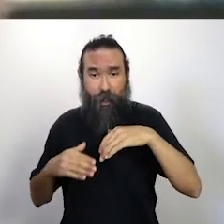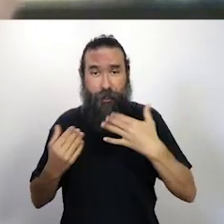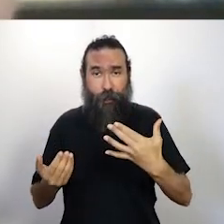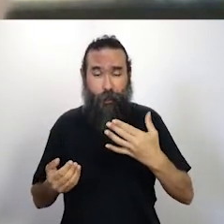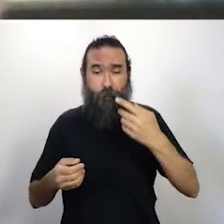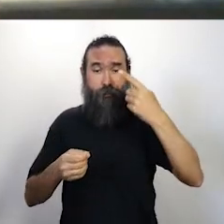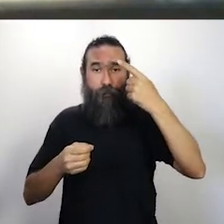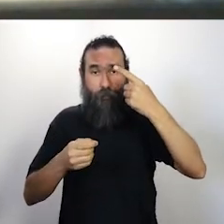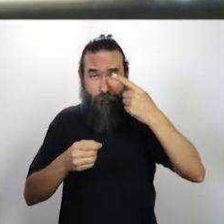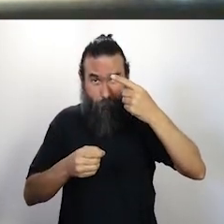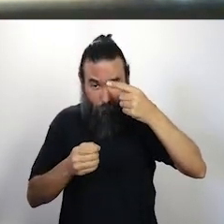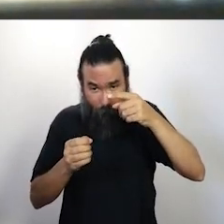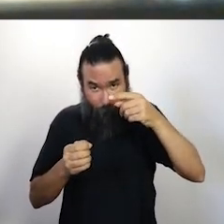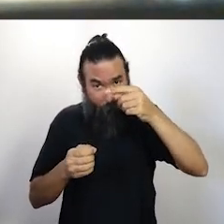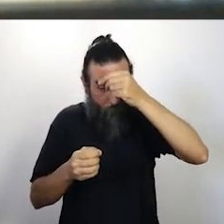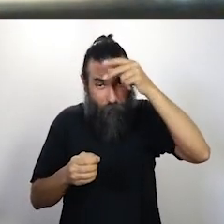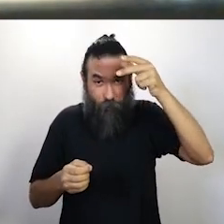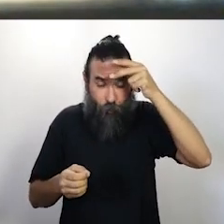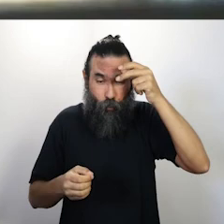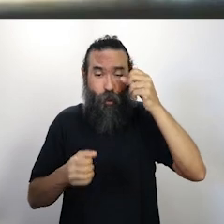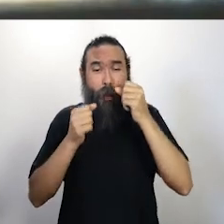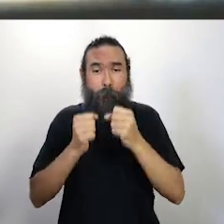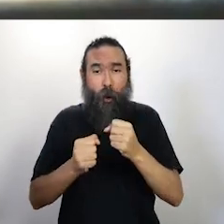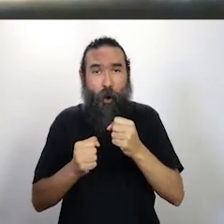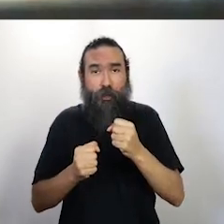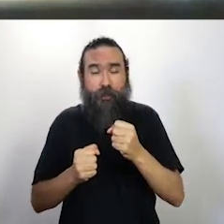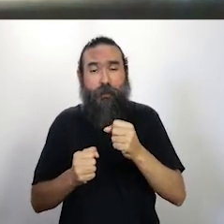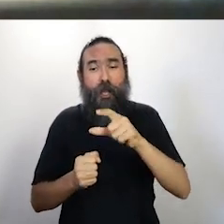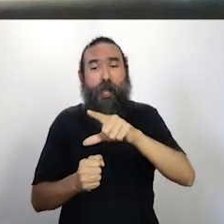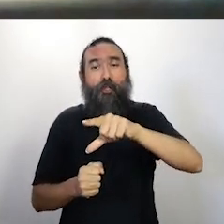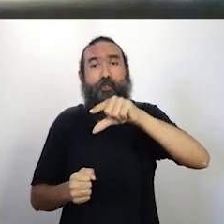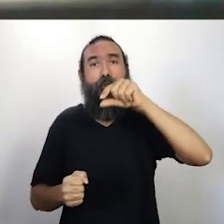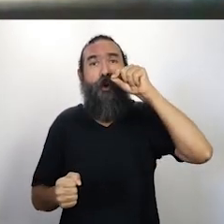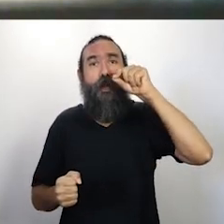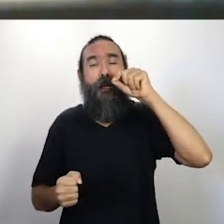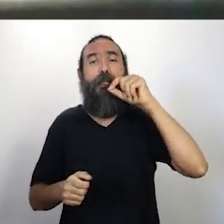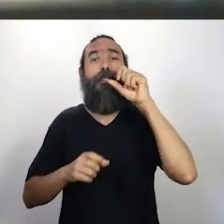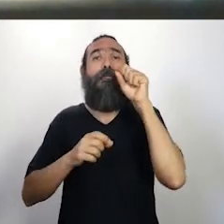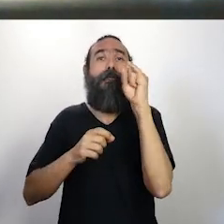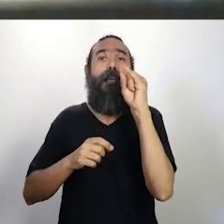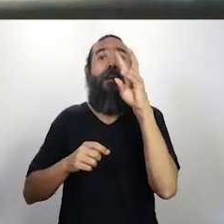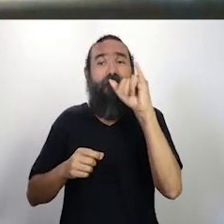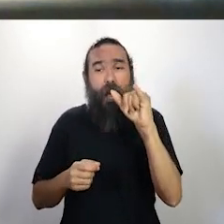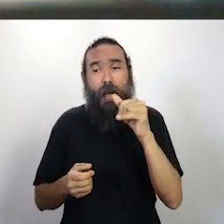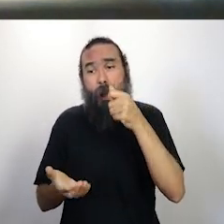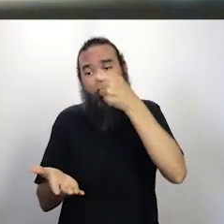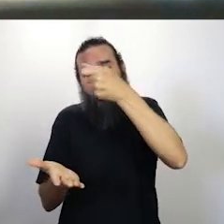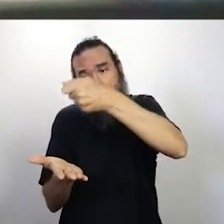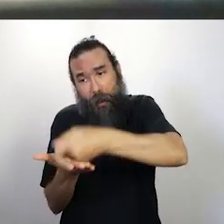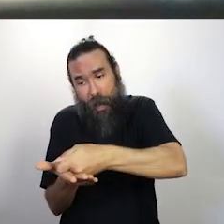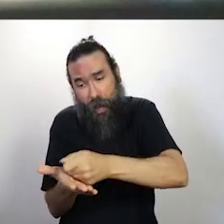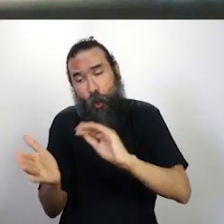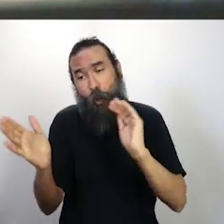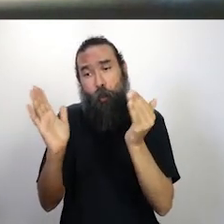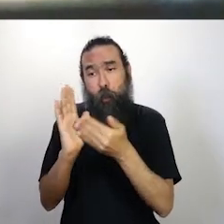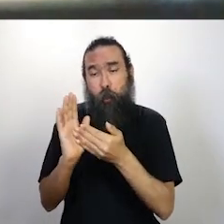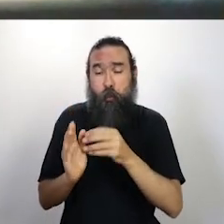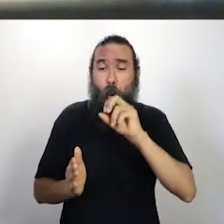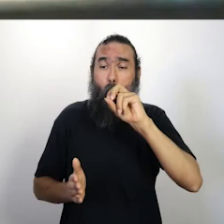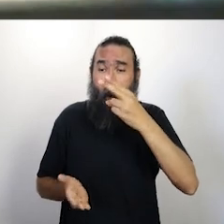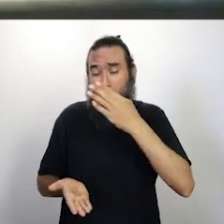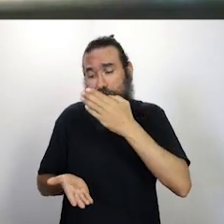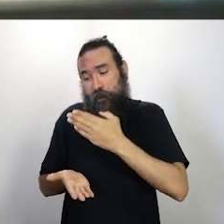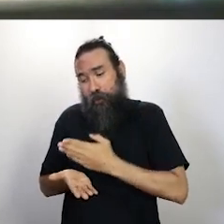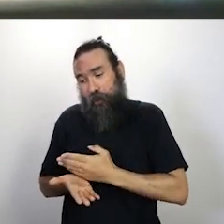uma mensalidade só de 10 mil considerando até o final do ano ou pode dividir isso mensalmente eu acho que é importante